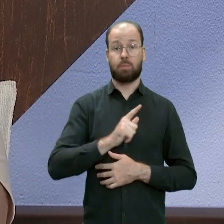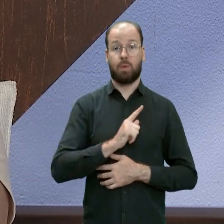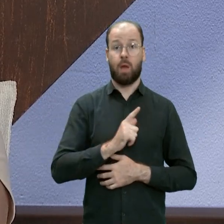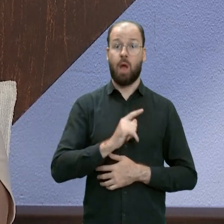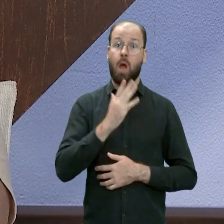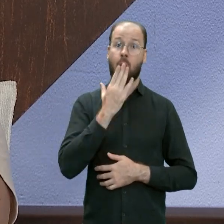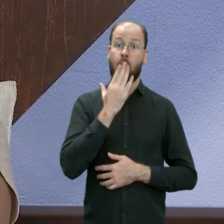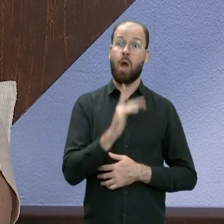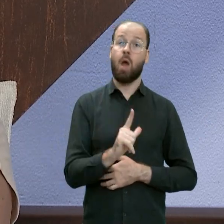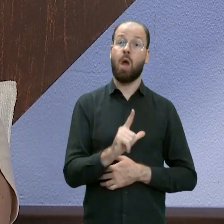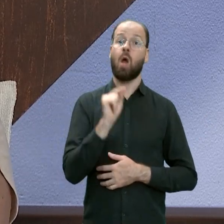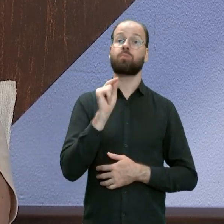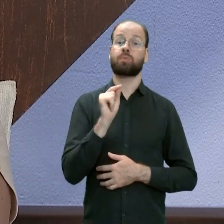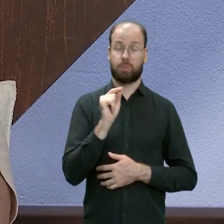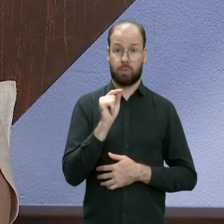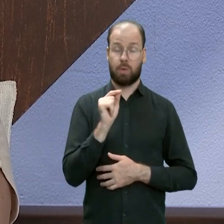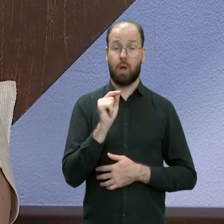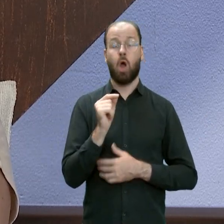de escolher